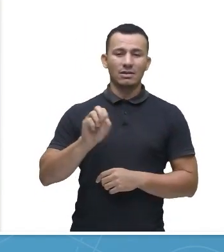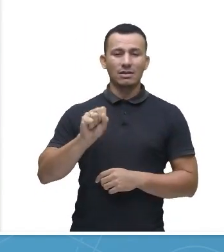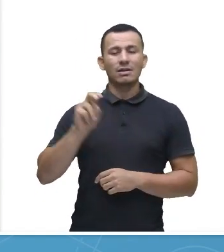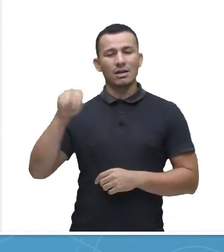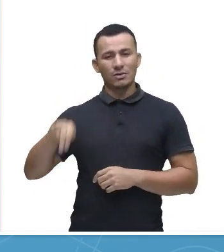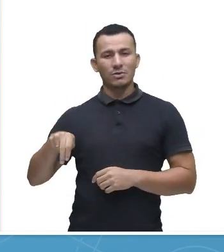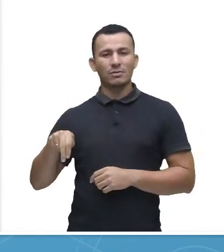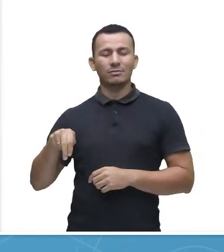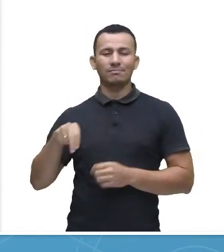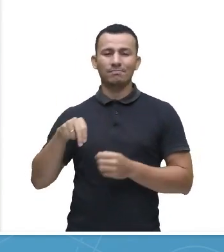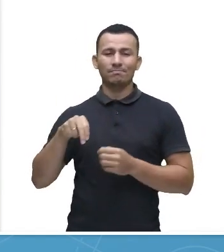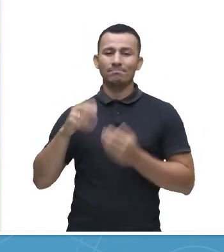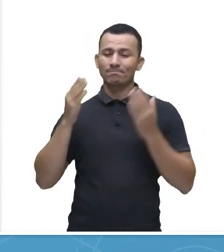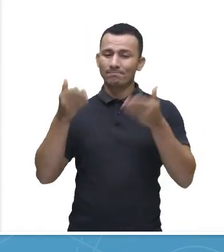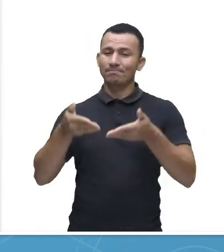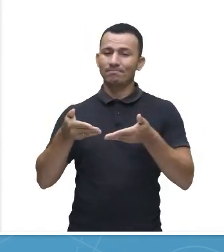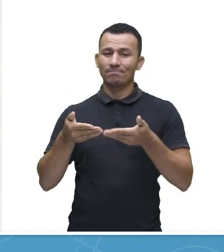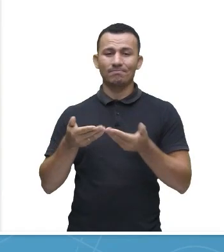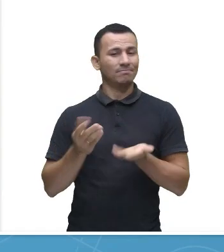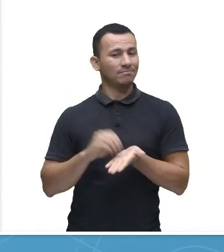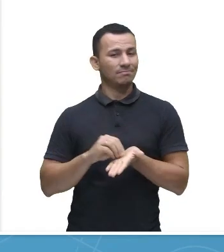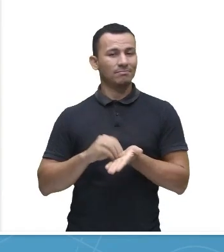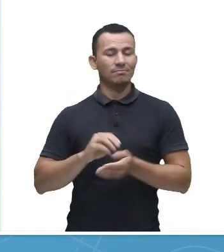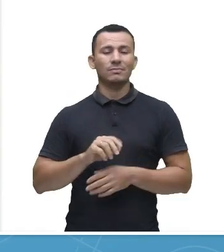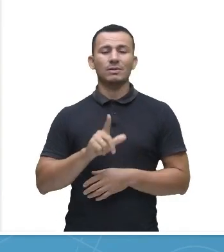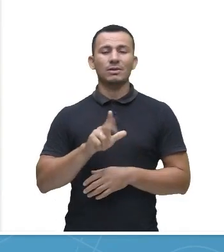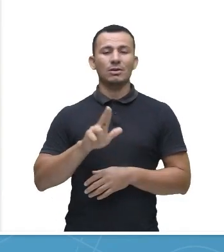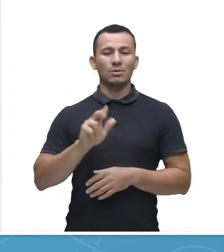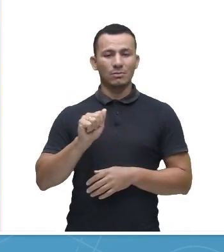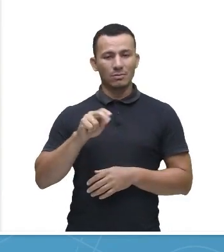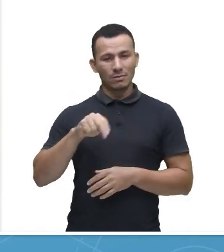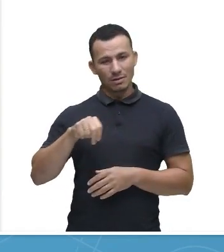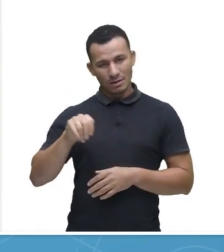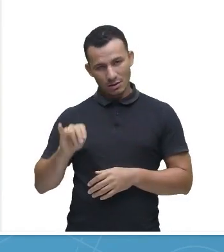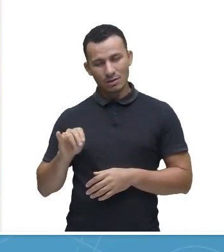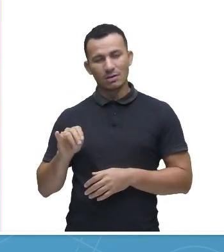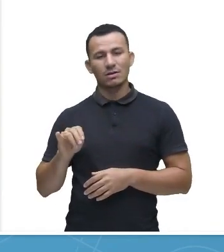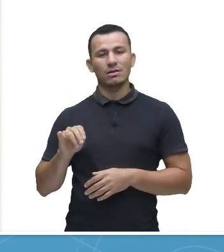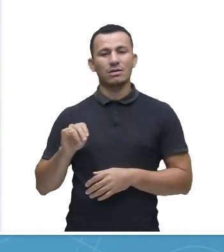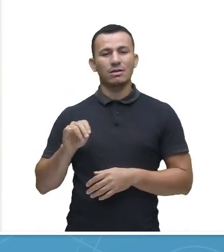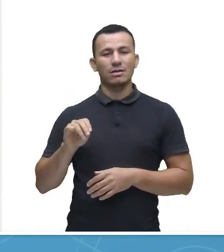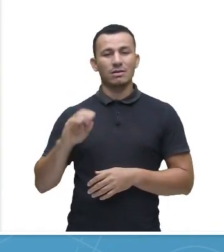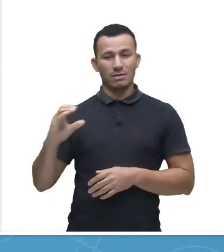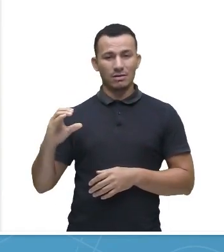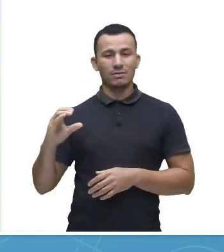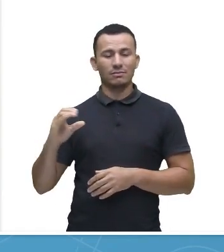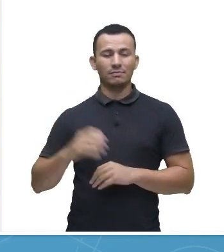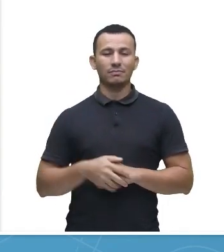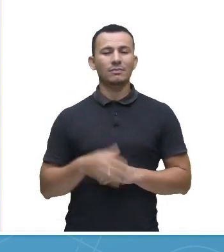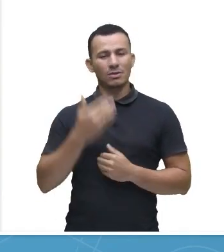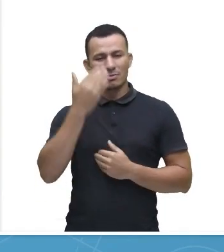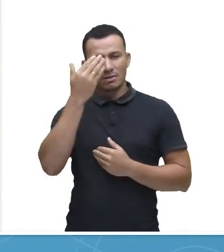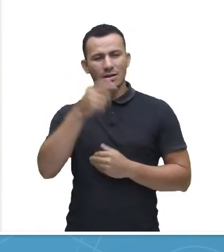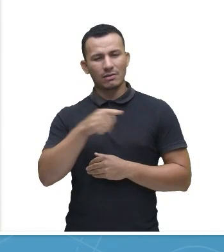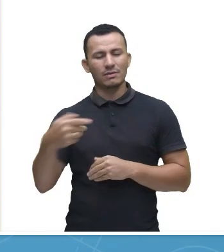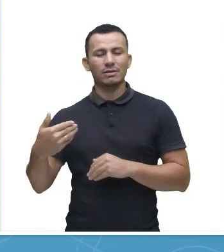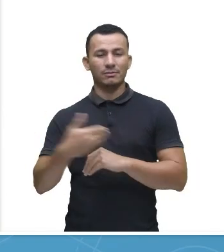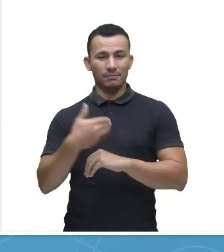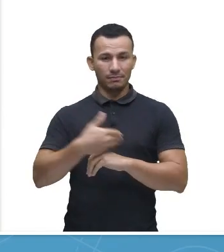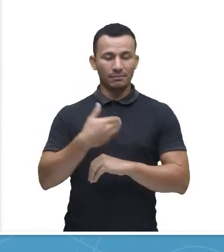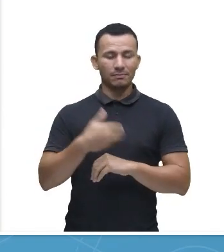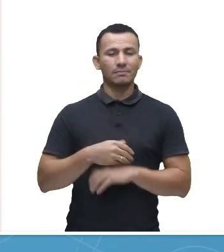está aí focado. Luane, letra C, muito bem, Luane, obrigado pela participação. Samuel não